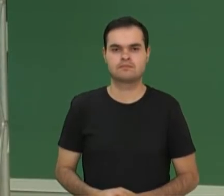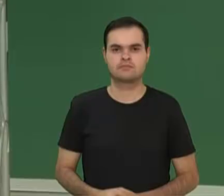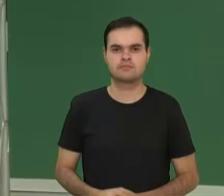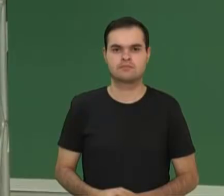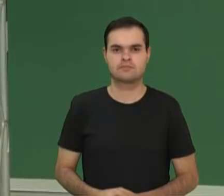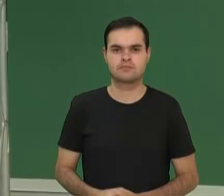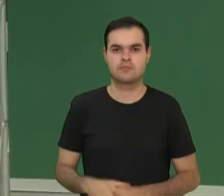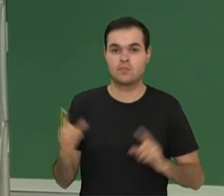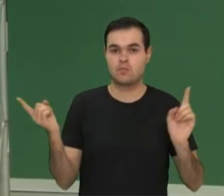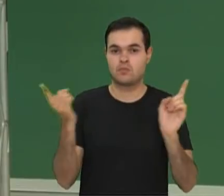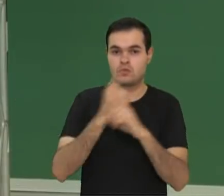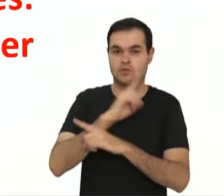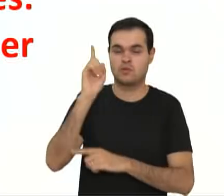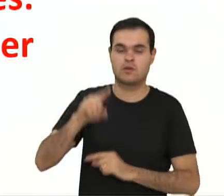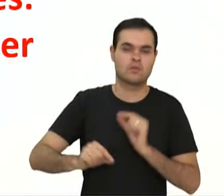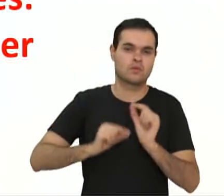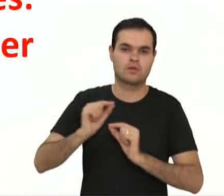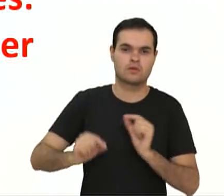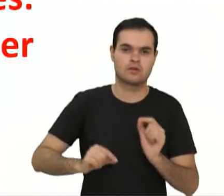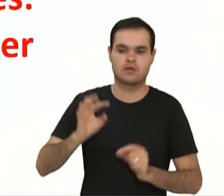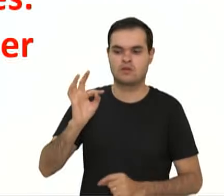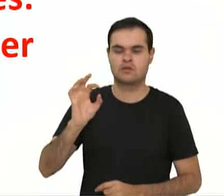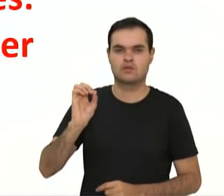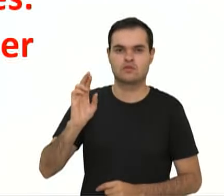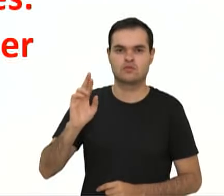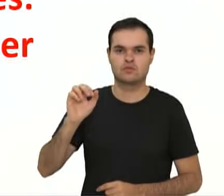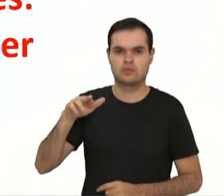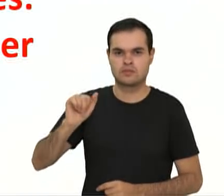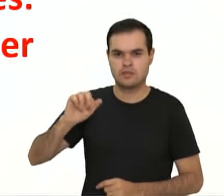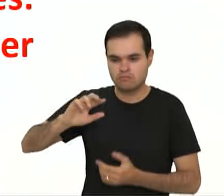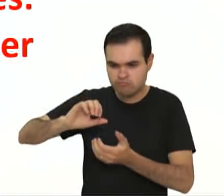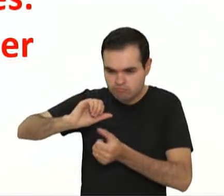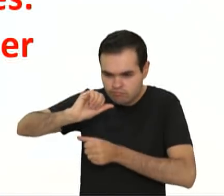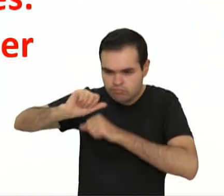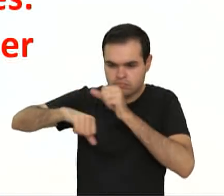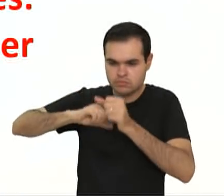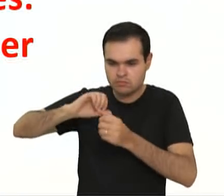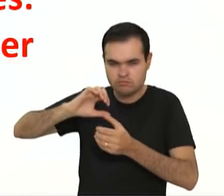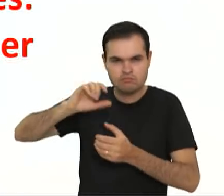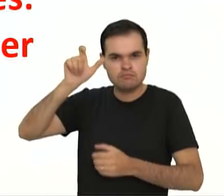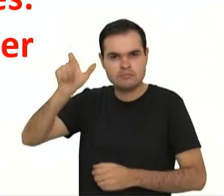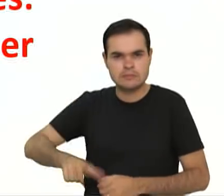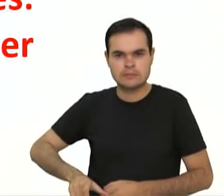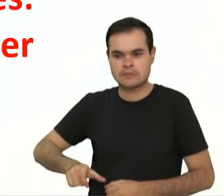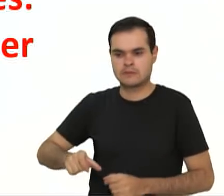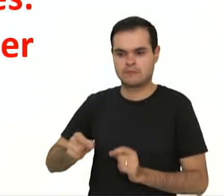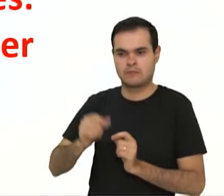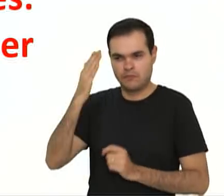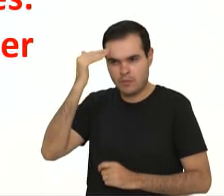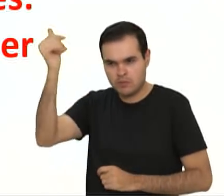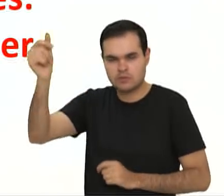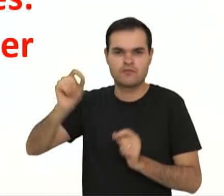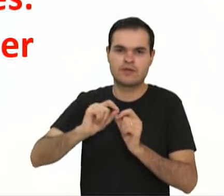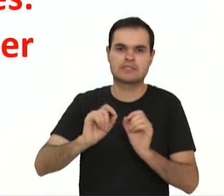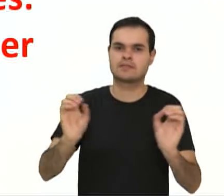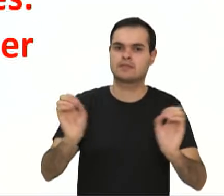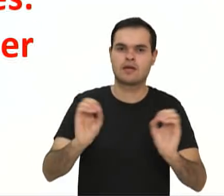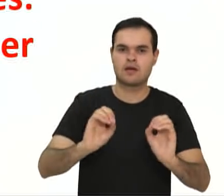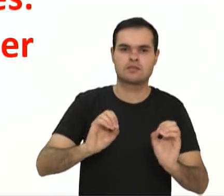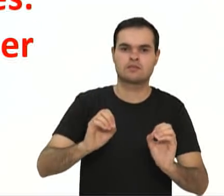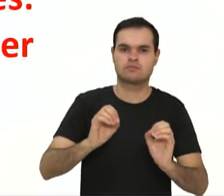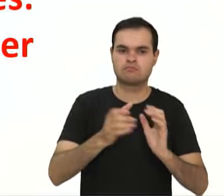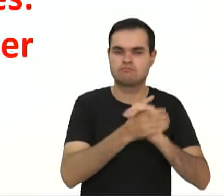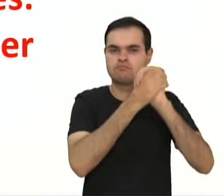A oposição está nas expressões tornaram celebridades e sem fazer nada de célebre. Aqui nós temos a